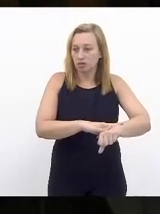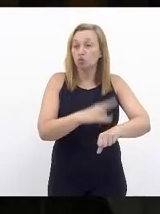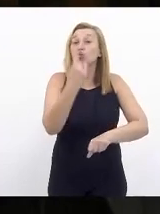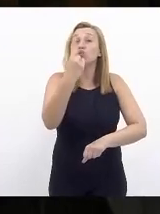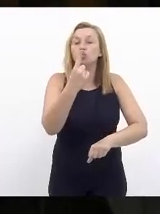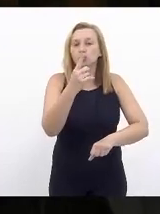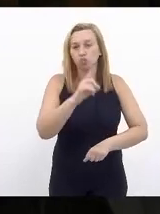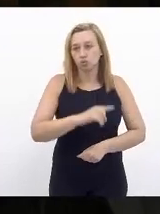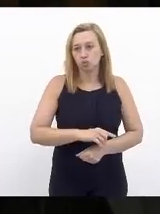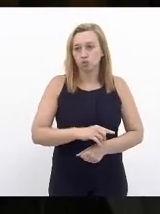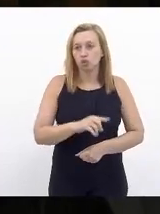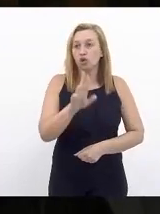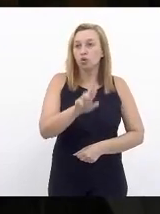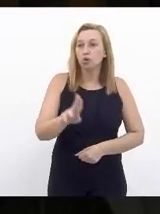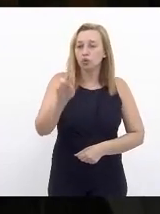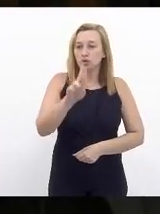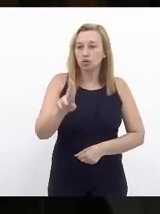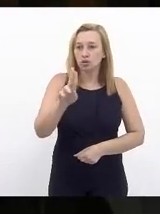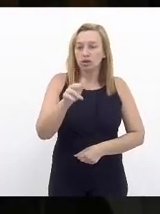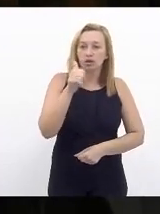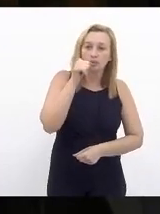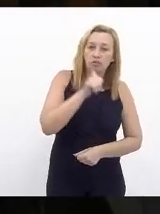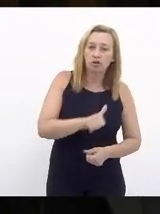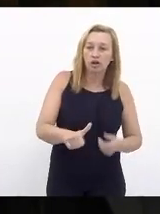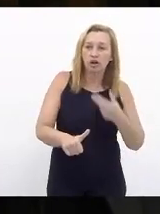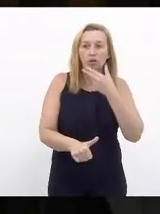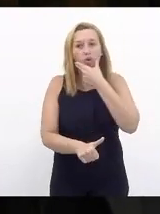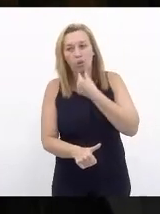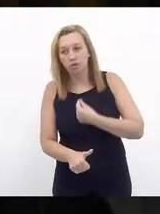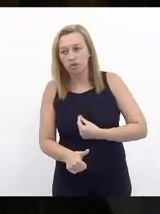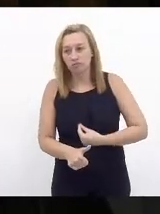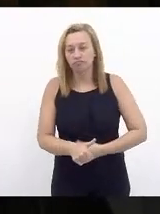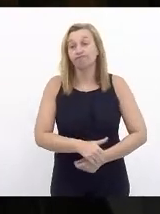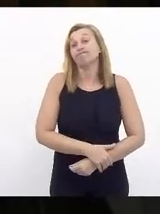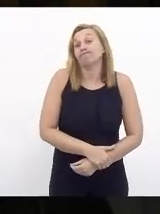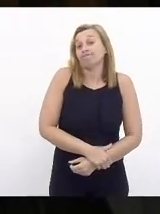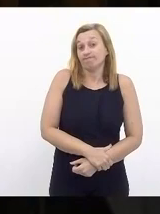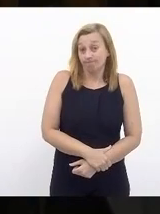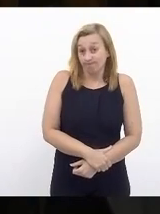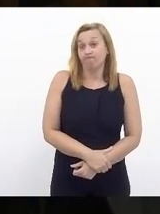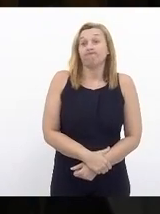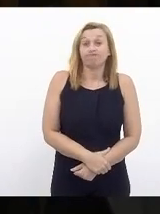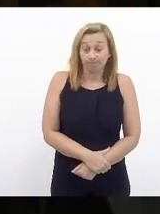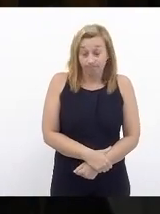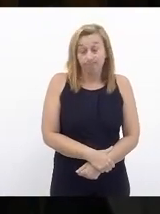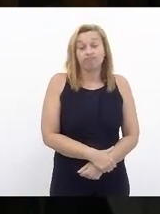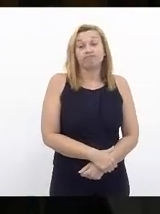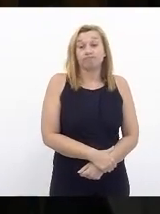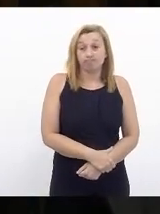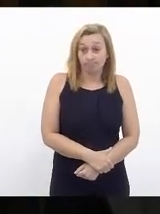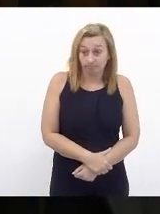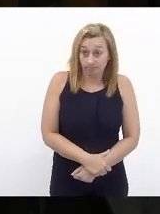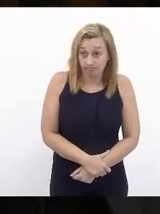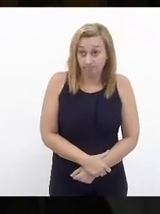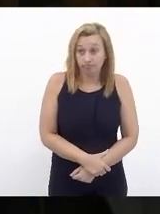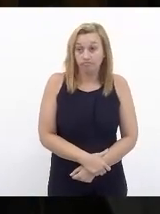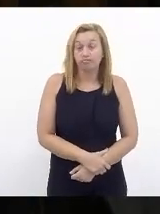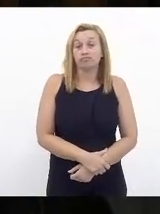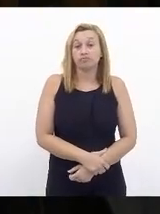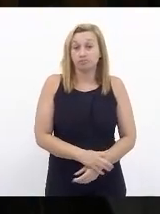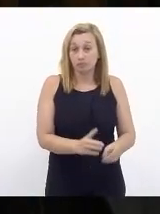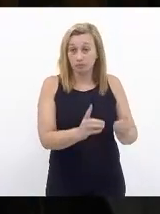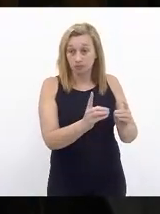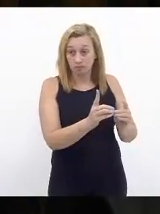um banheiro, que é usado pelo sexo masculino e pelo sexo feminino dos seus